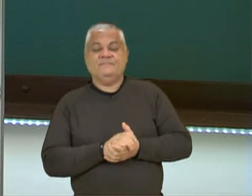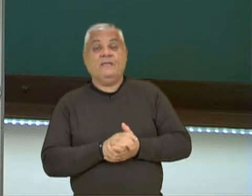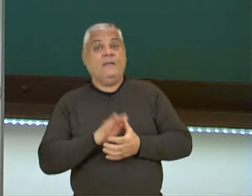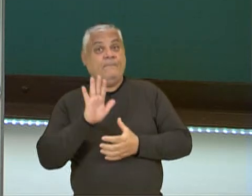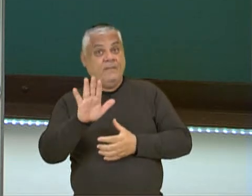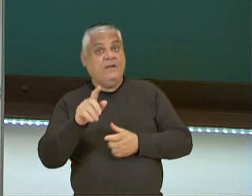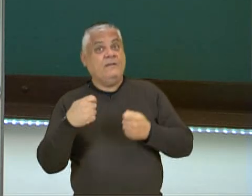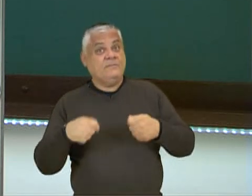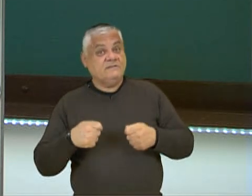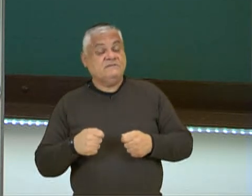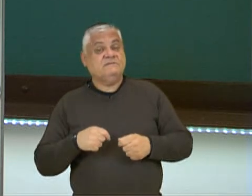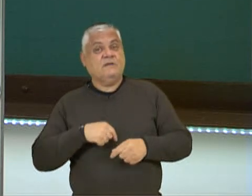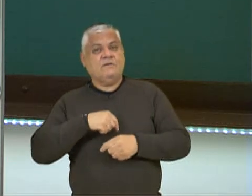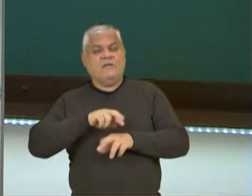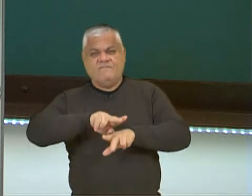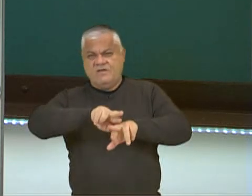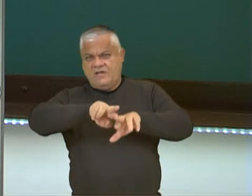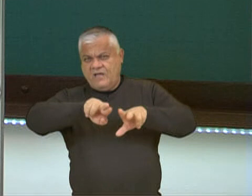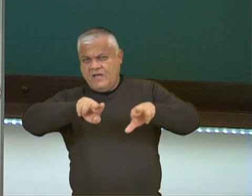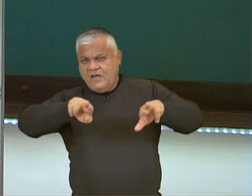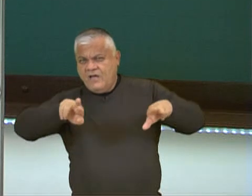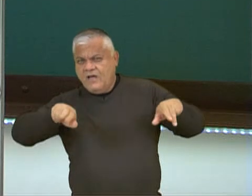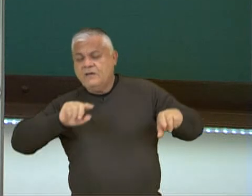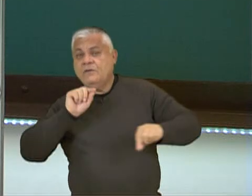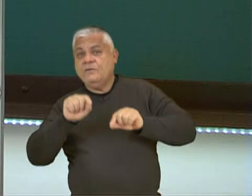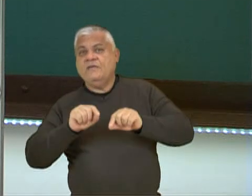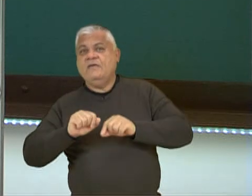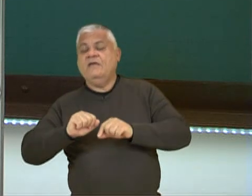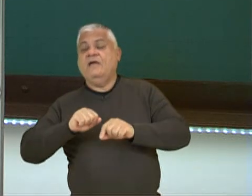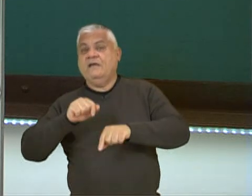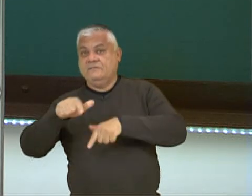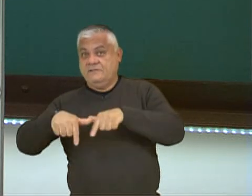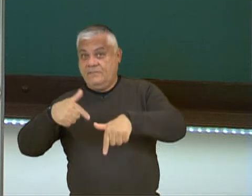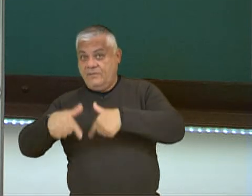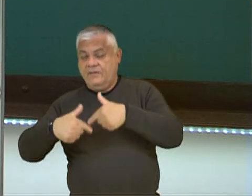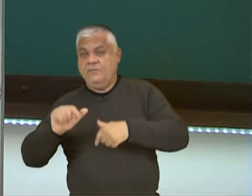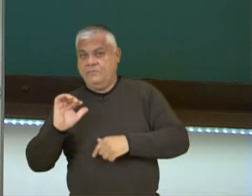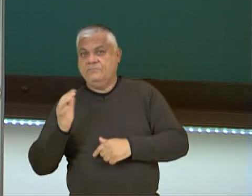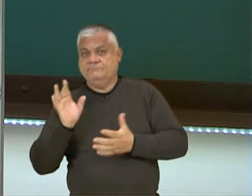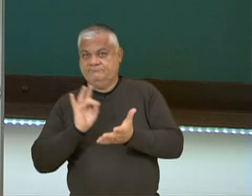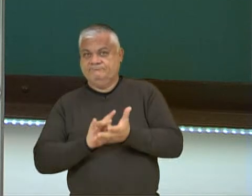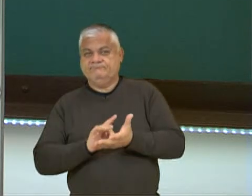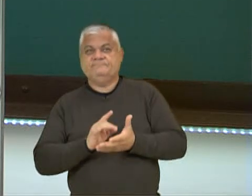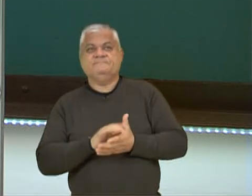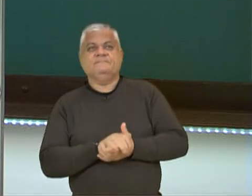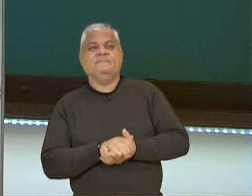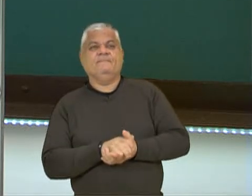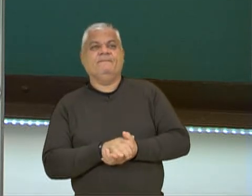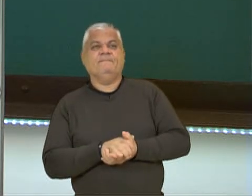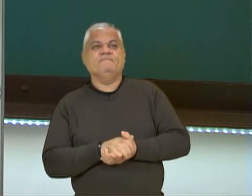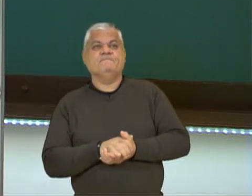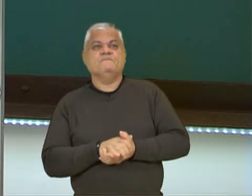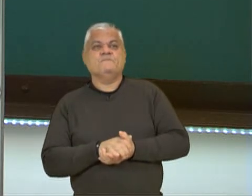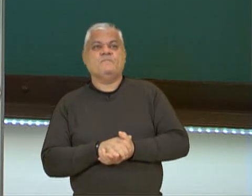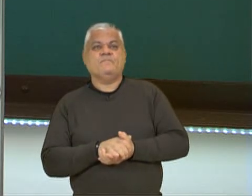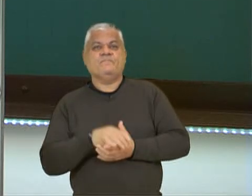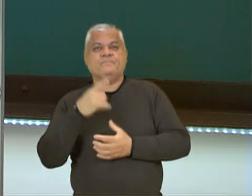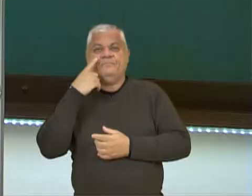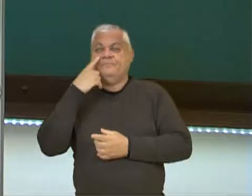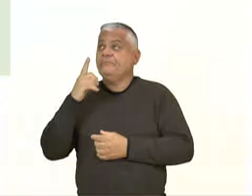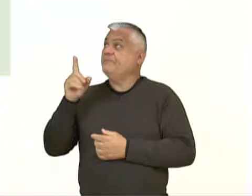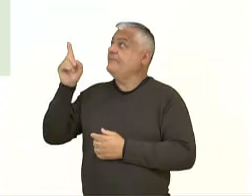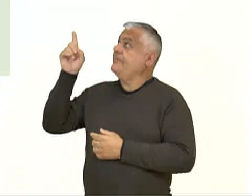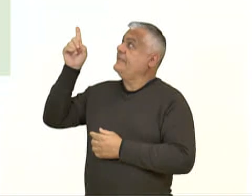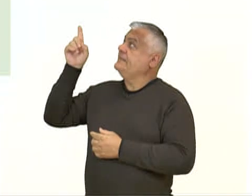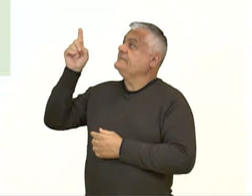precisa envolver uma série de outras coisas para que essa atividade aconteça também, certo? Então temos ali. E aqui alguns